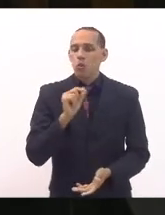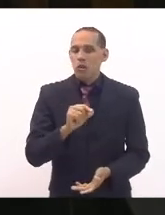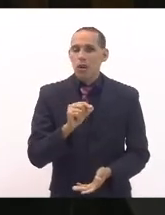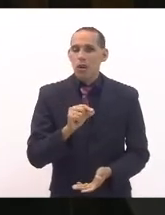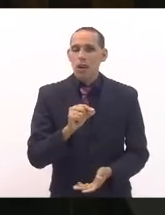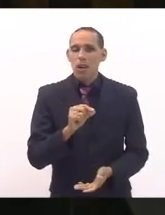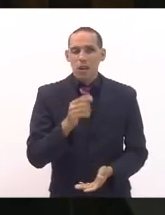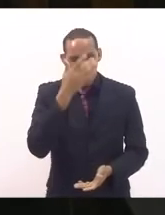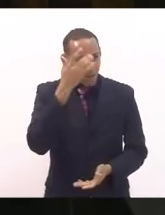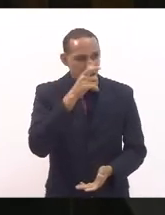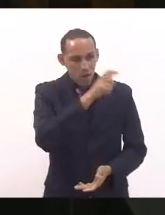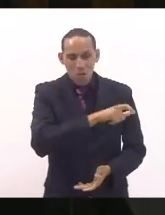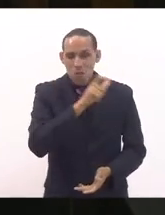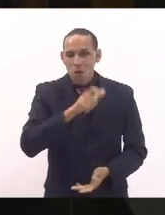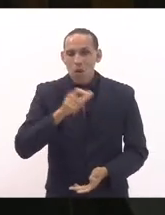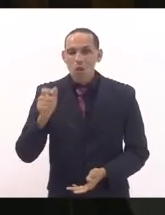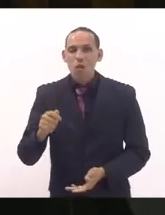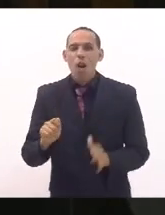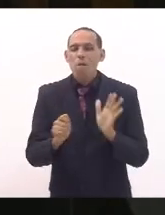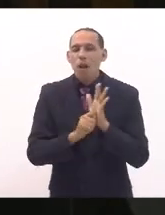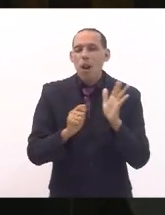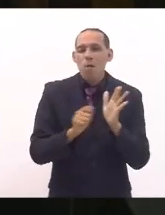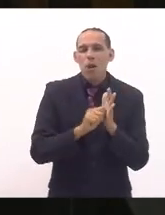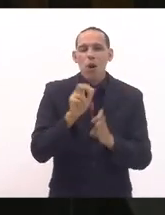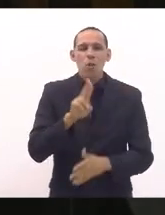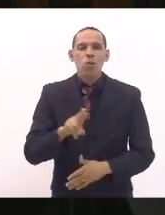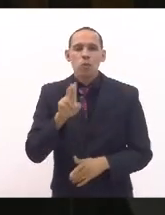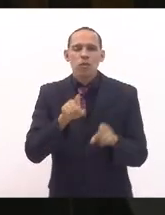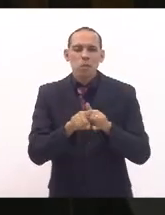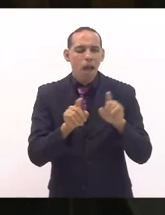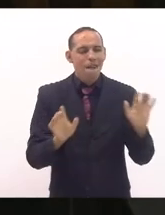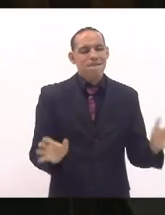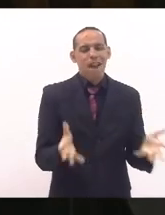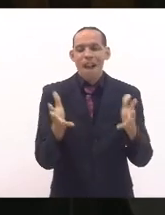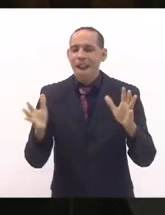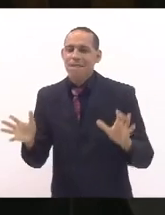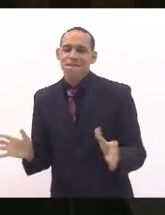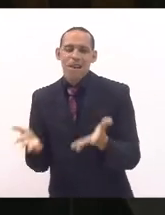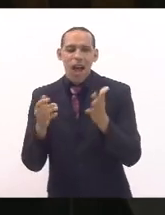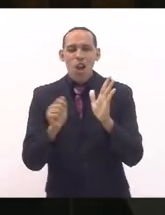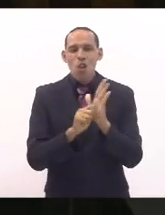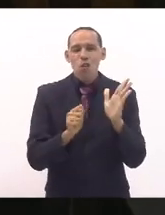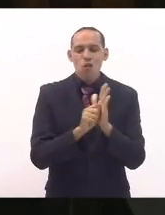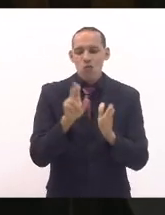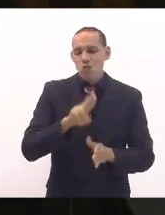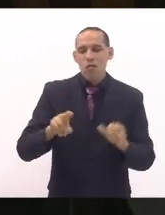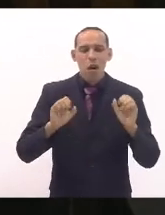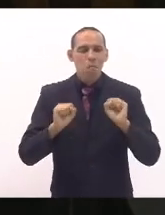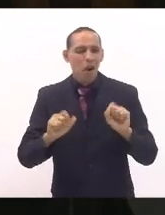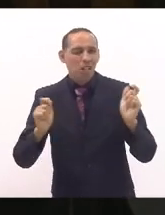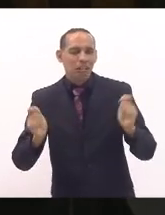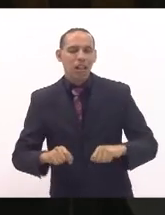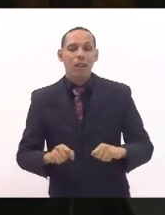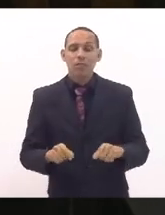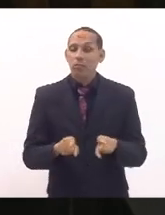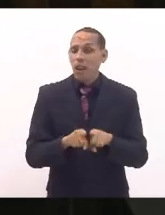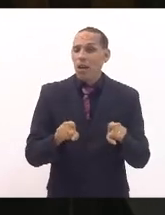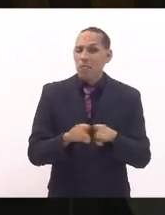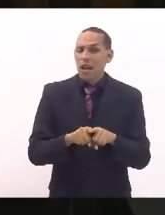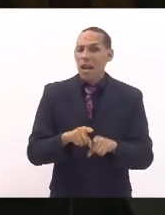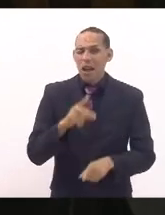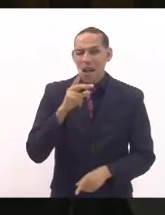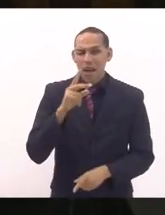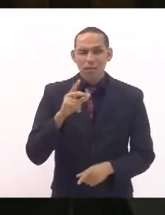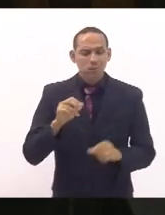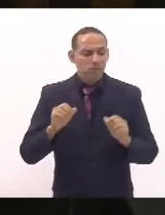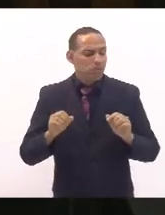aqueles que consumiam e faziam apologia ao uso de drogas. Inclusive, por incrível que